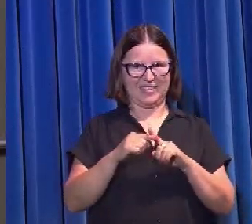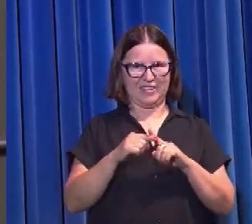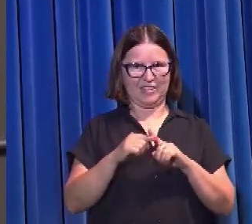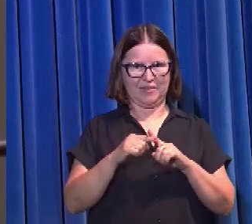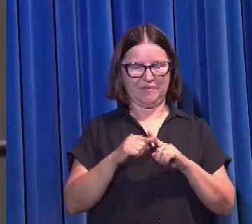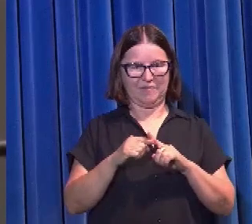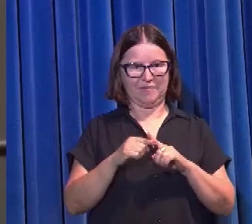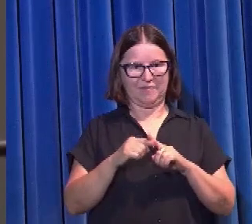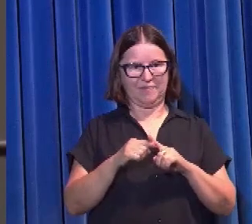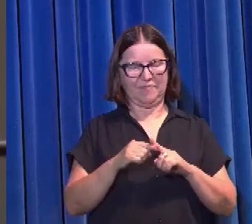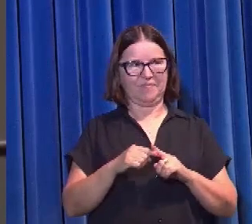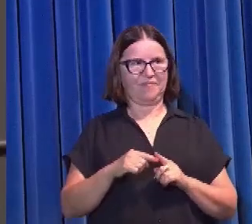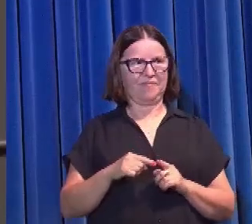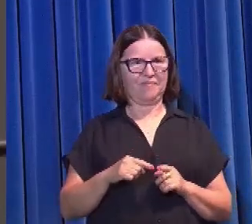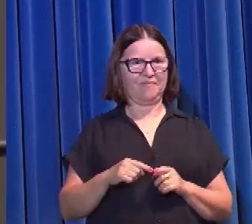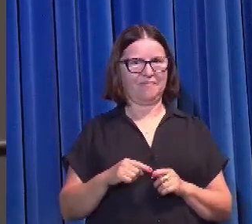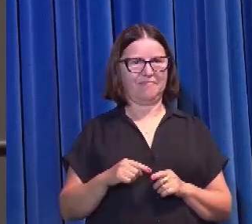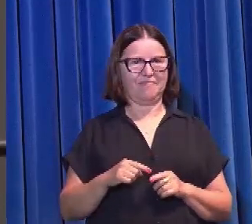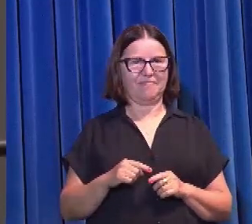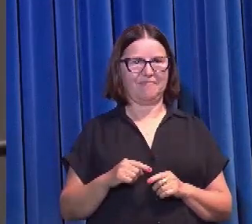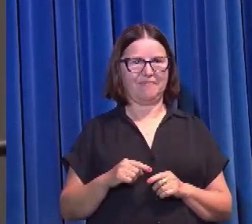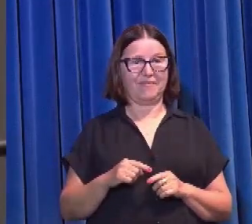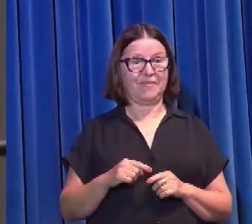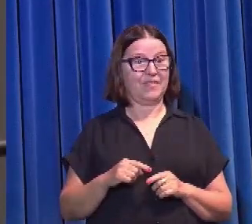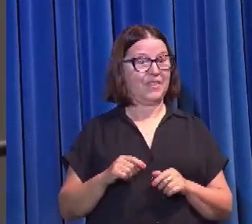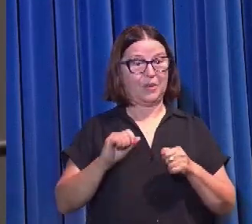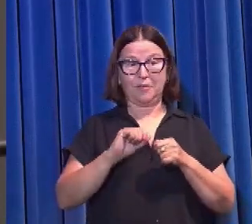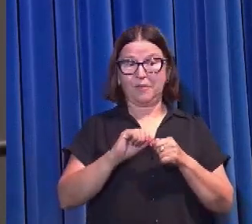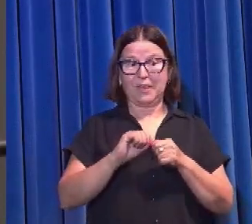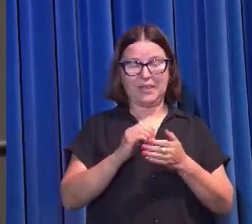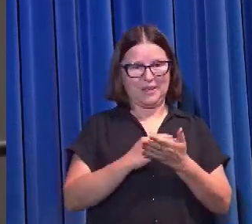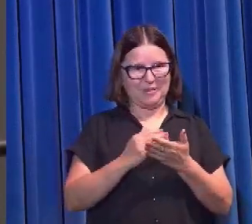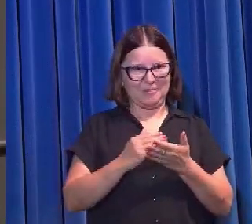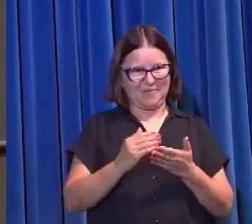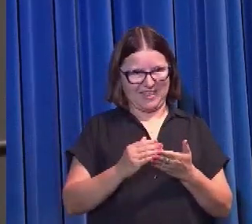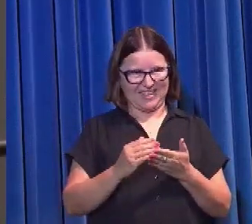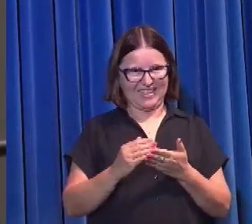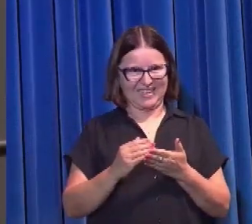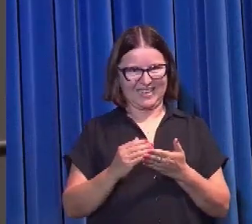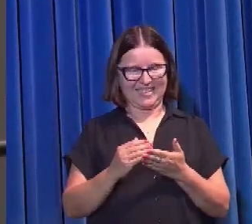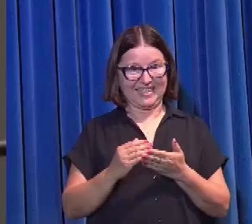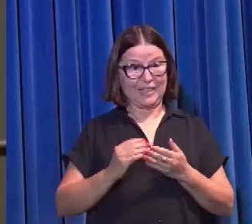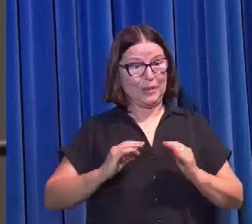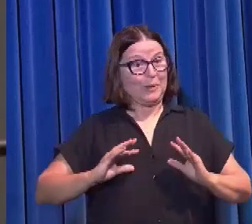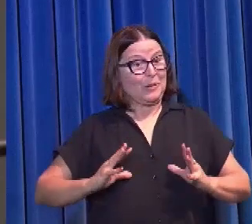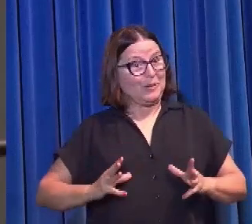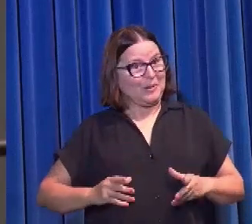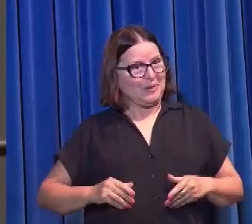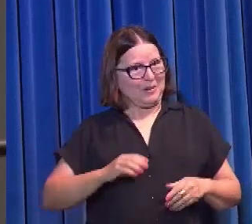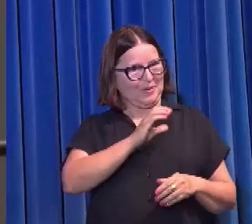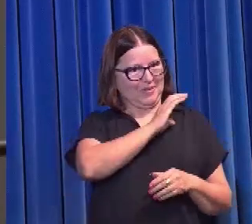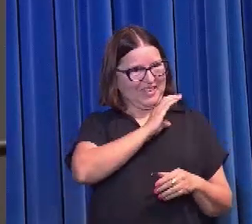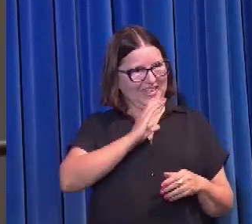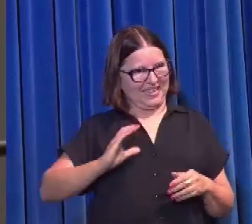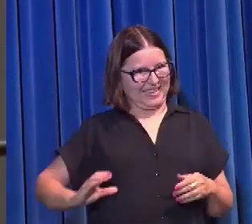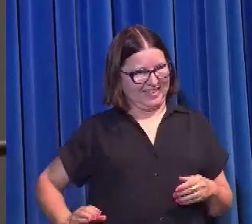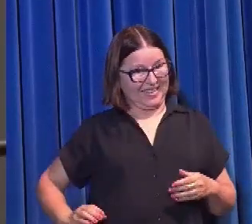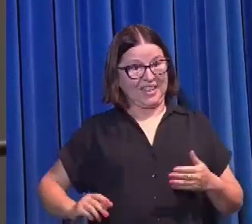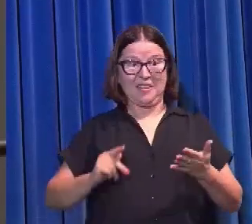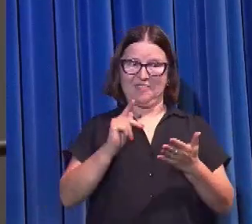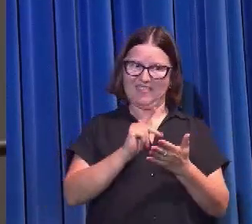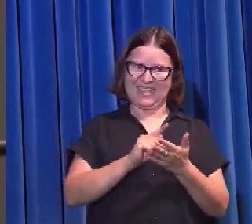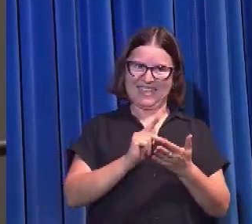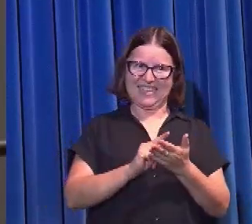visível, sem fazer parte da igreja, que é o corpo de Cristo, a verdadeira